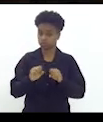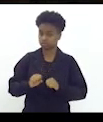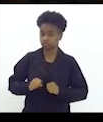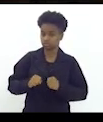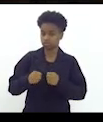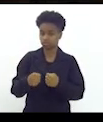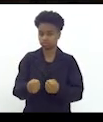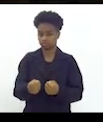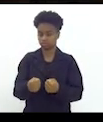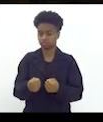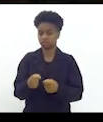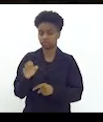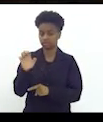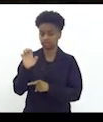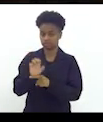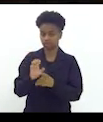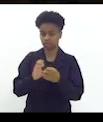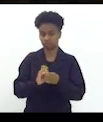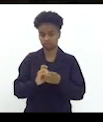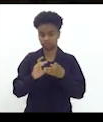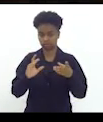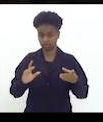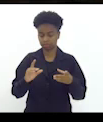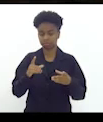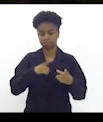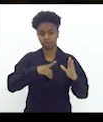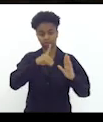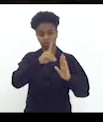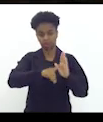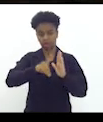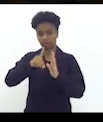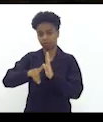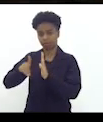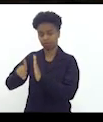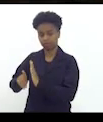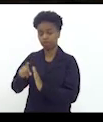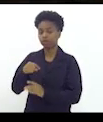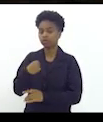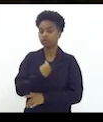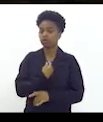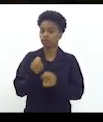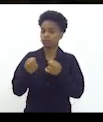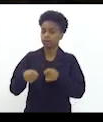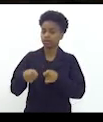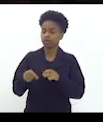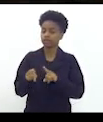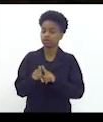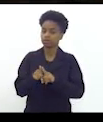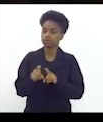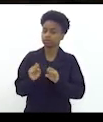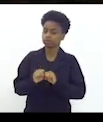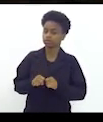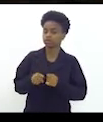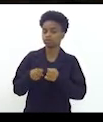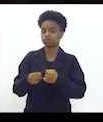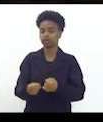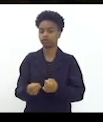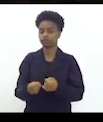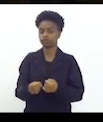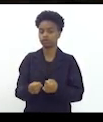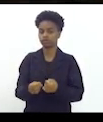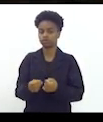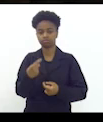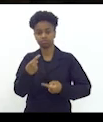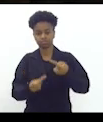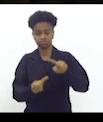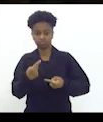defensores do Estado Democrático de Direito, também que sejamos defensores de se